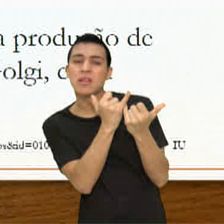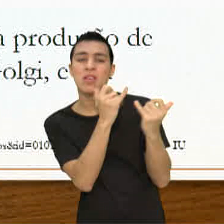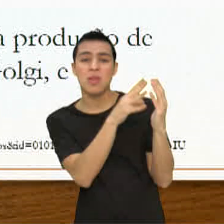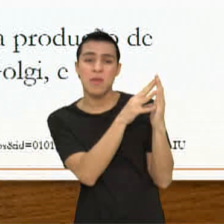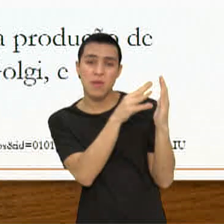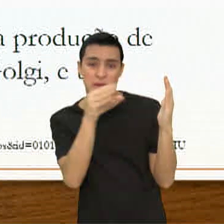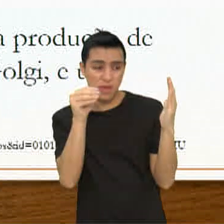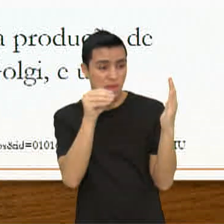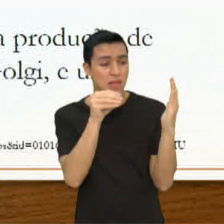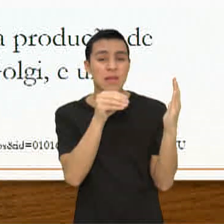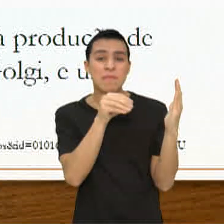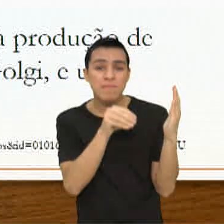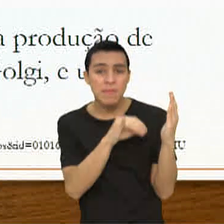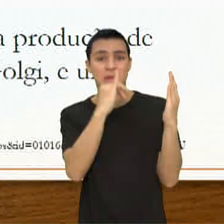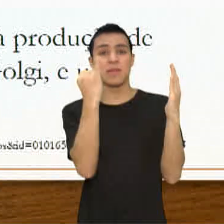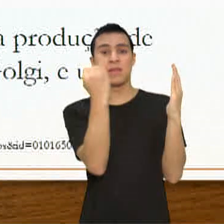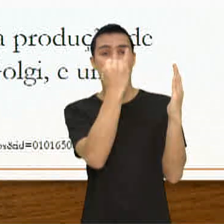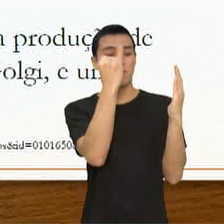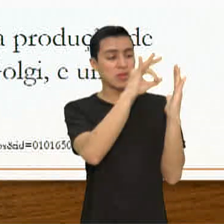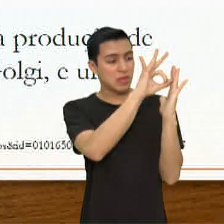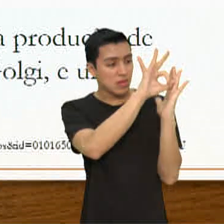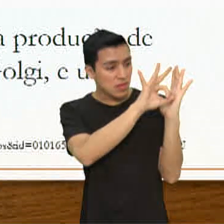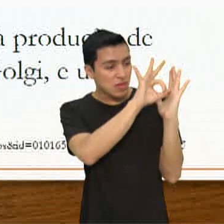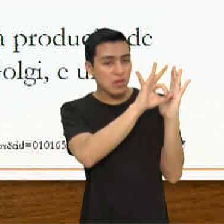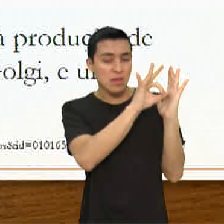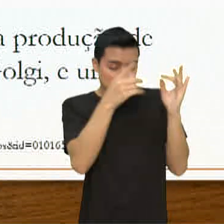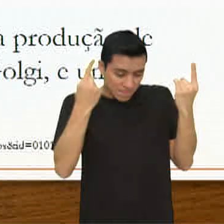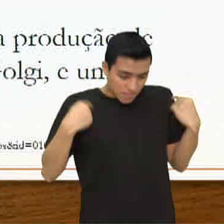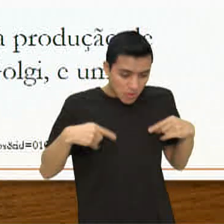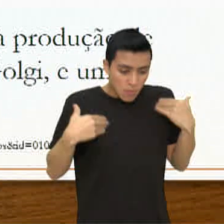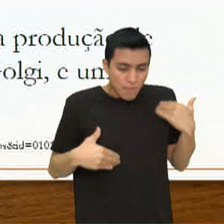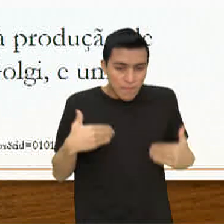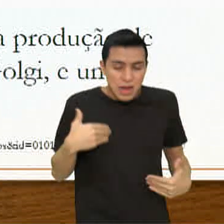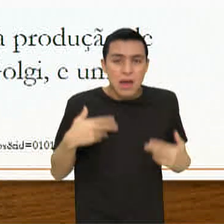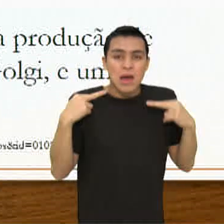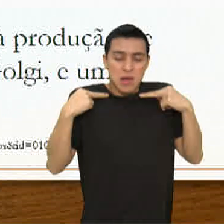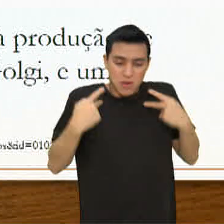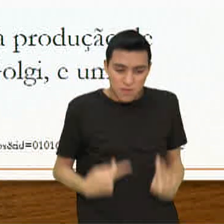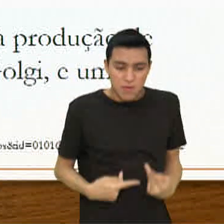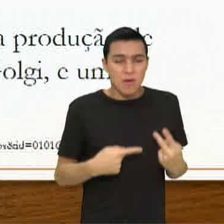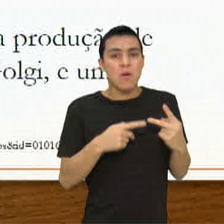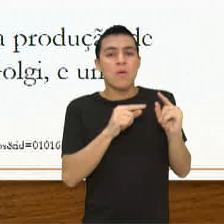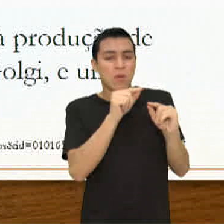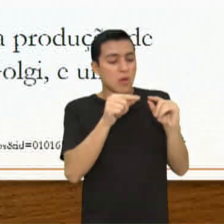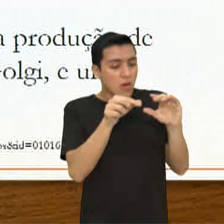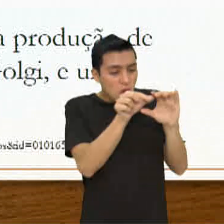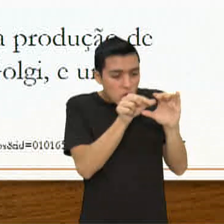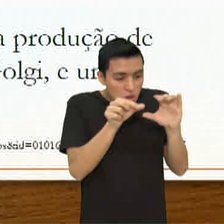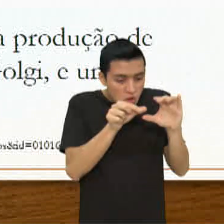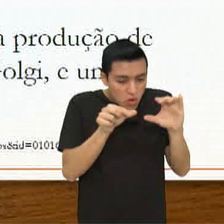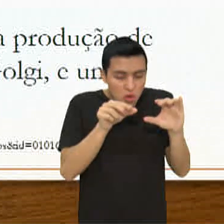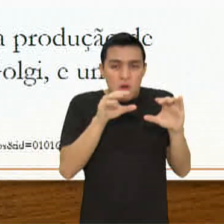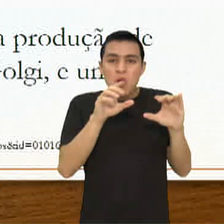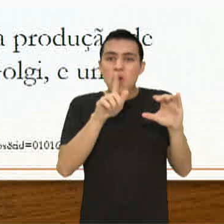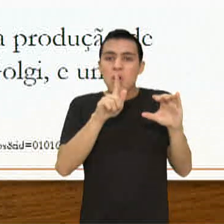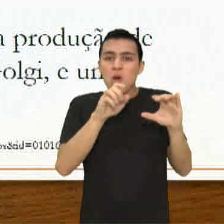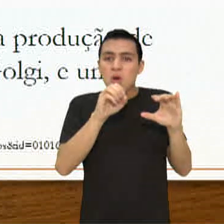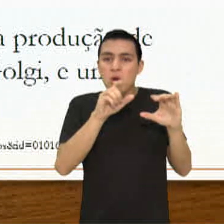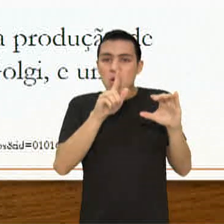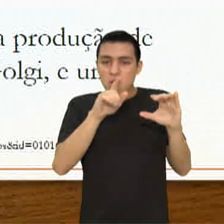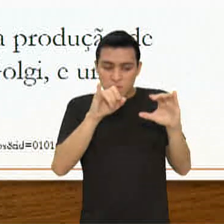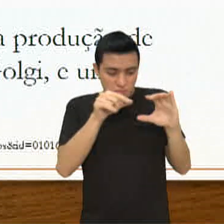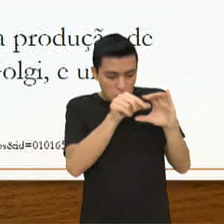das mais importantes estruturas celulares do organismo humano, o complexo de Golgi. Um dos